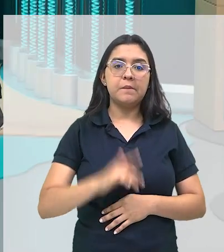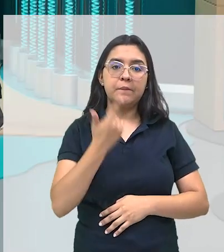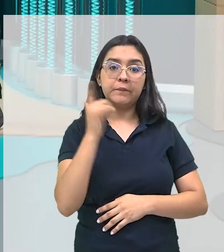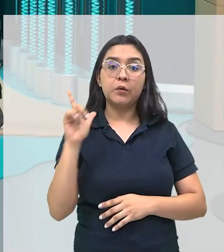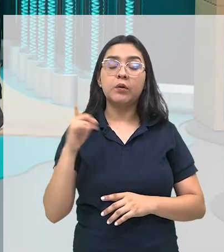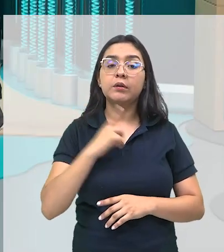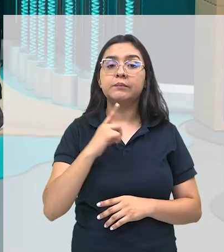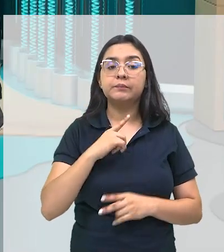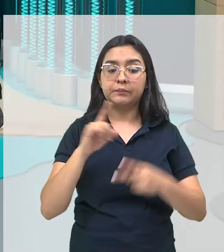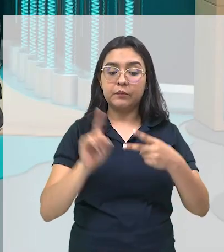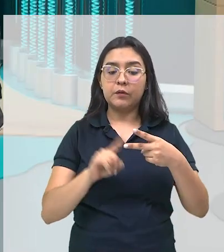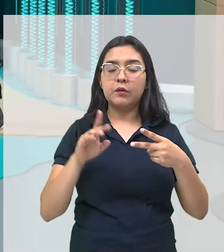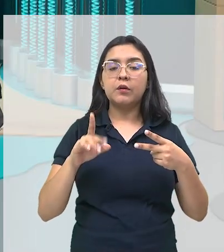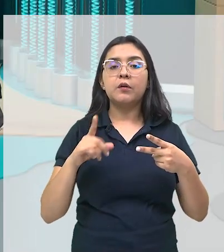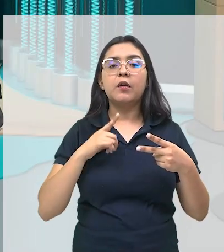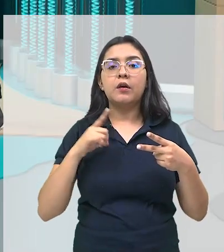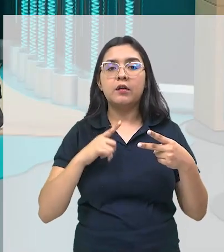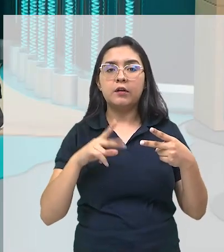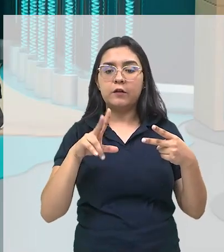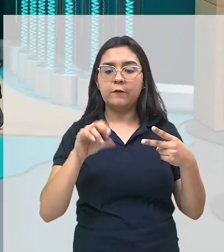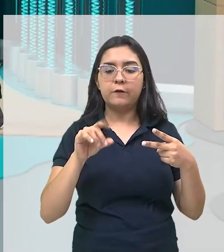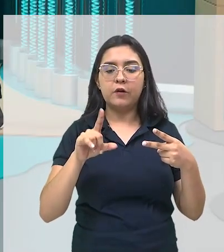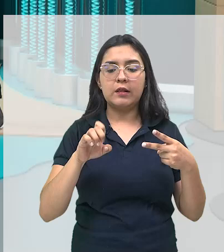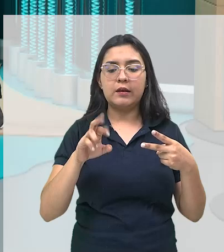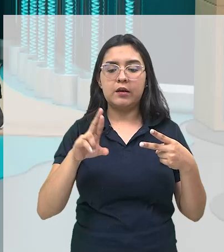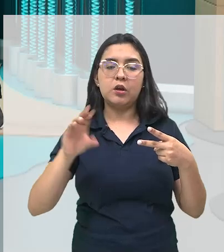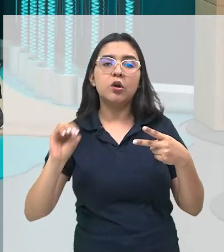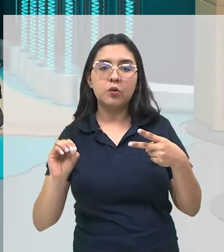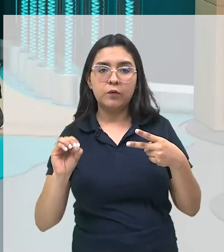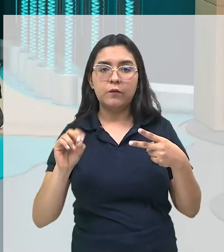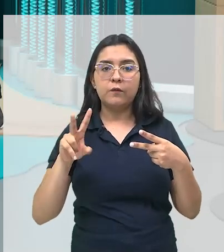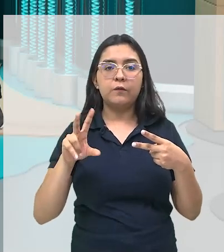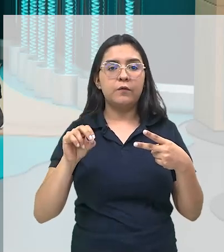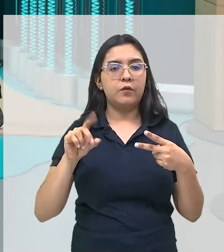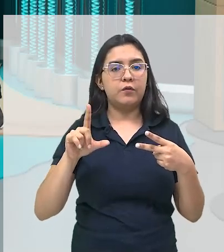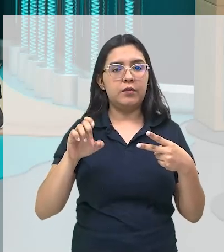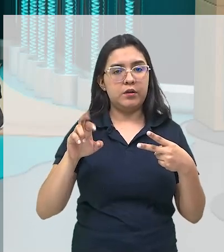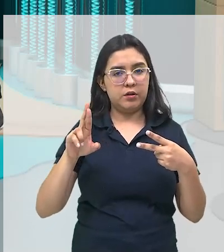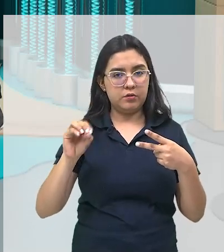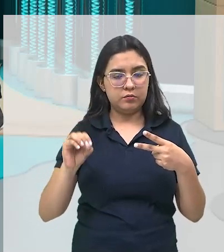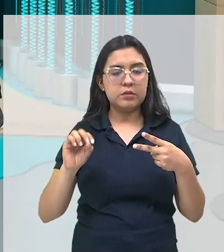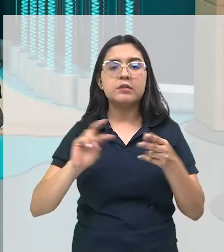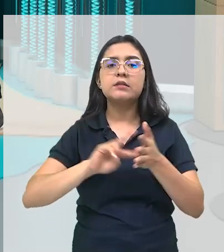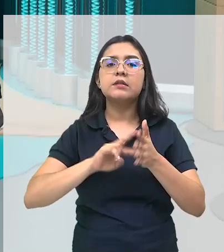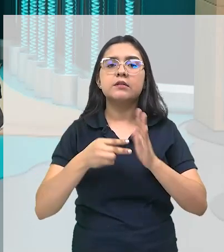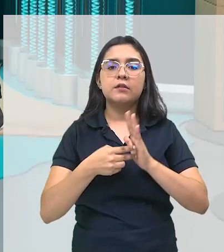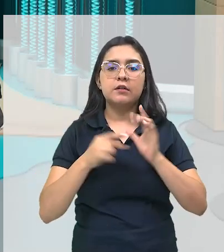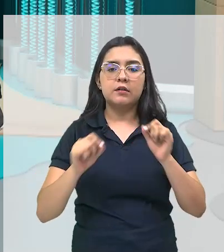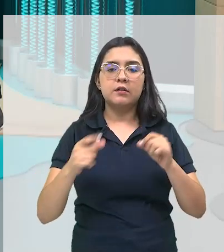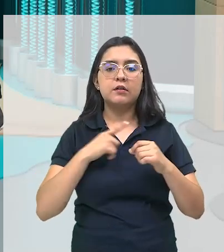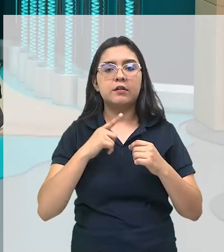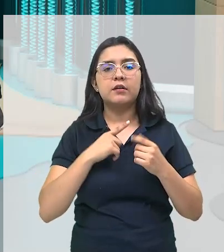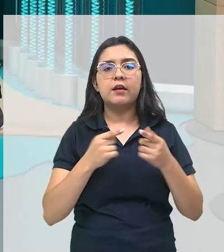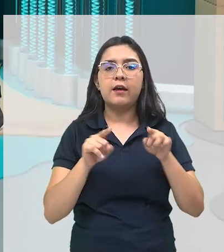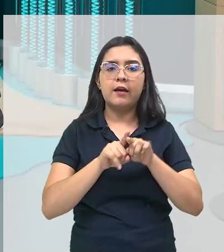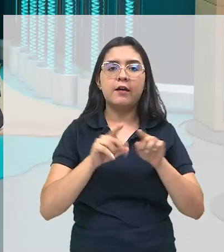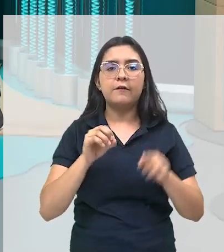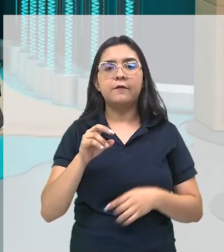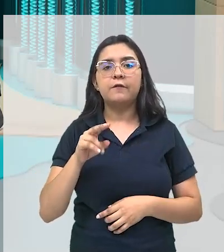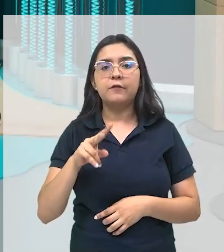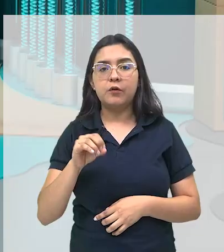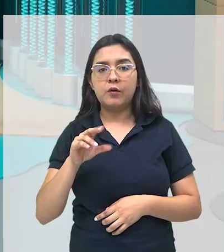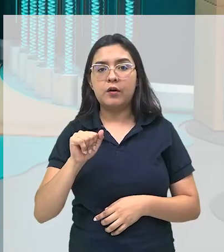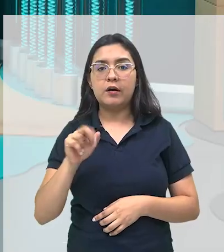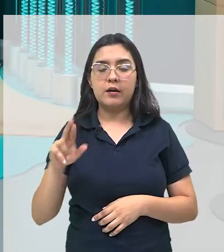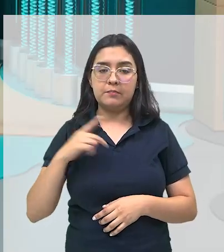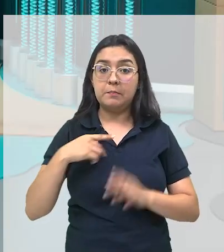que bolero vem de volero, né, com V, volero, que significa voar, né, em